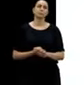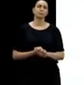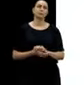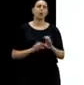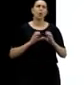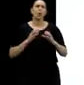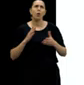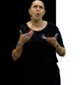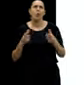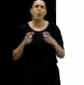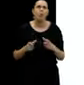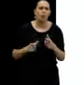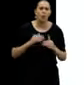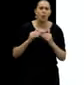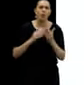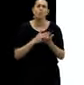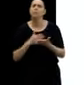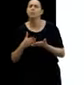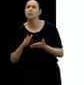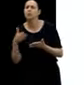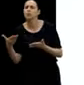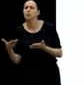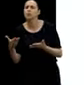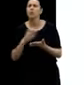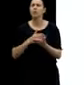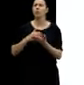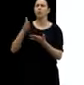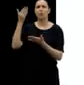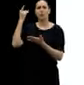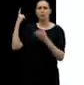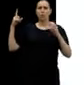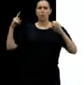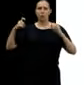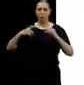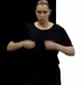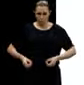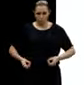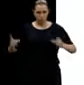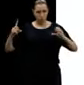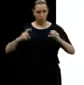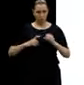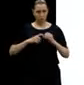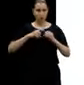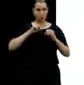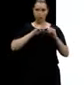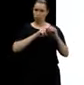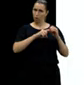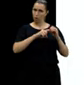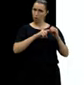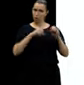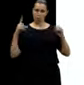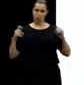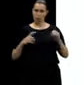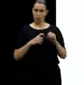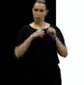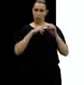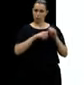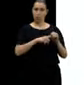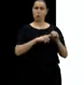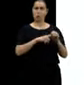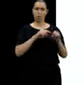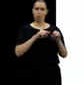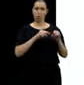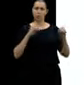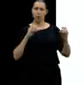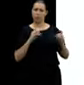Onde esse processo vai iniciar? Tudo começa lá na fecundação, quando há o encontro do óvulo com o espermatozoide. A partir